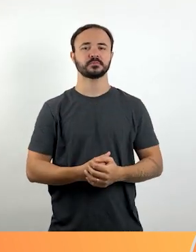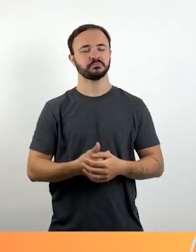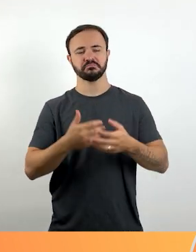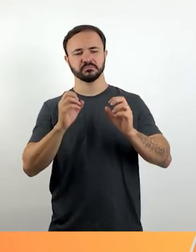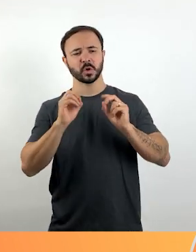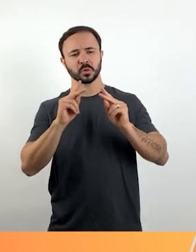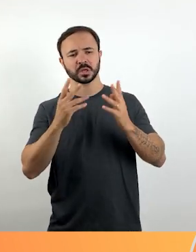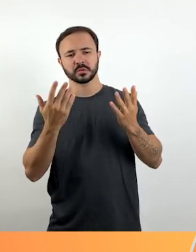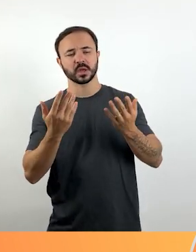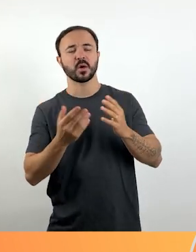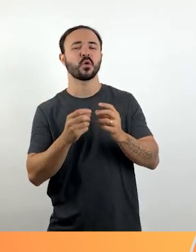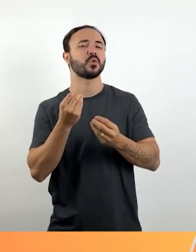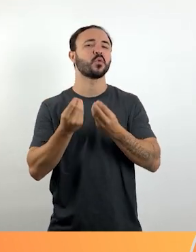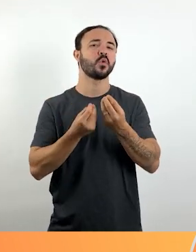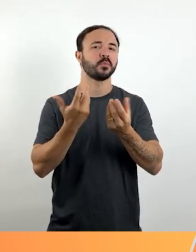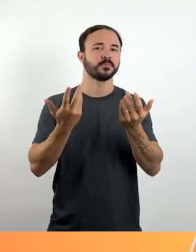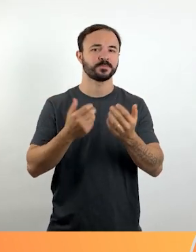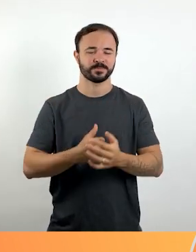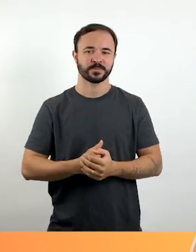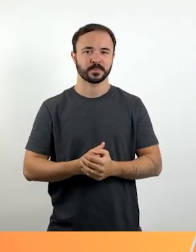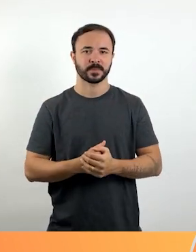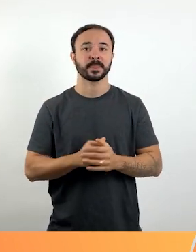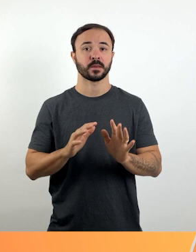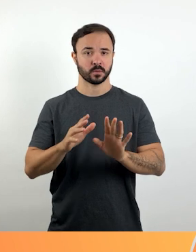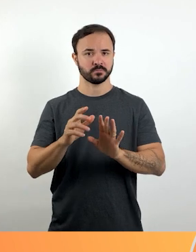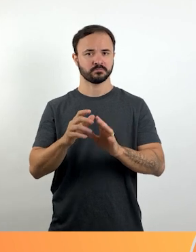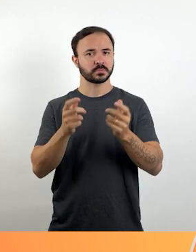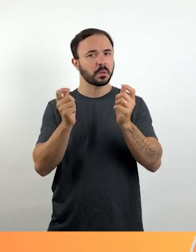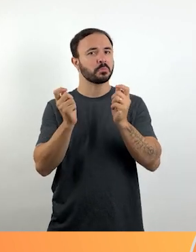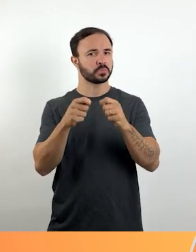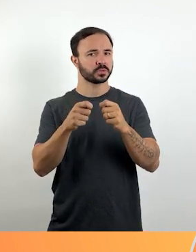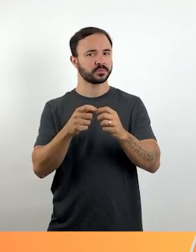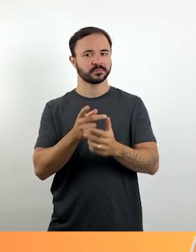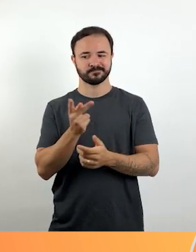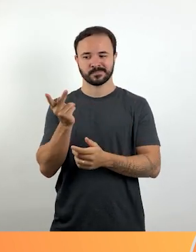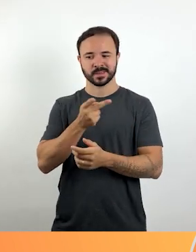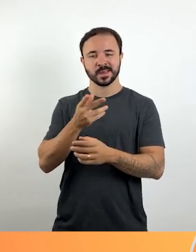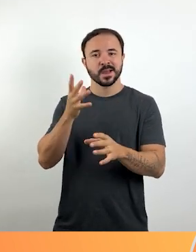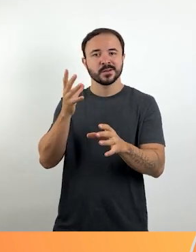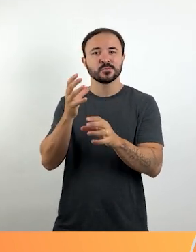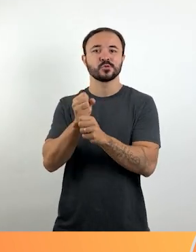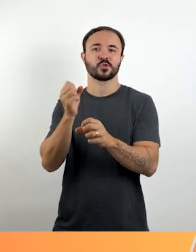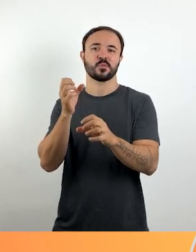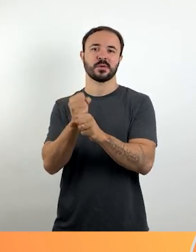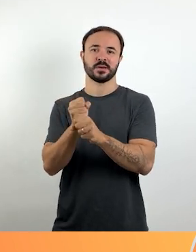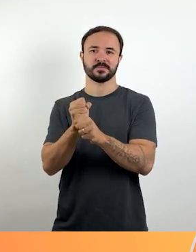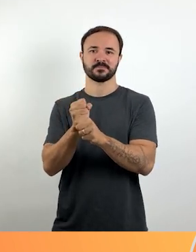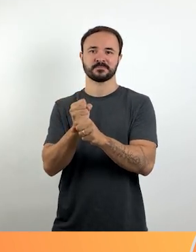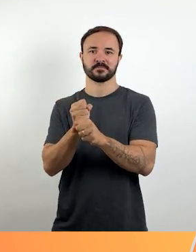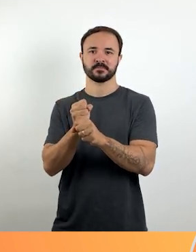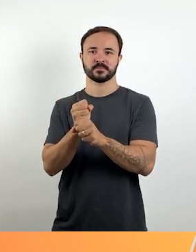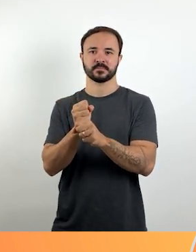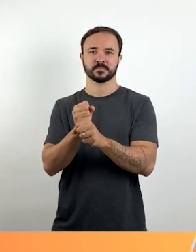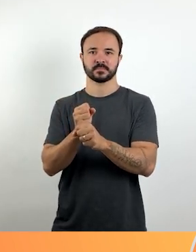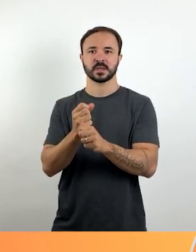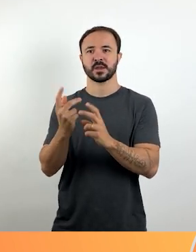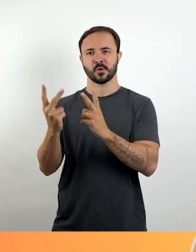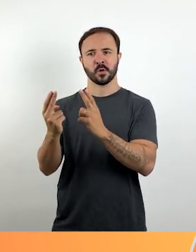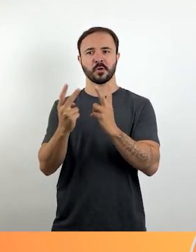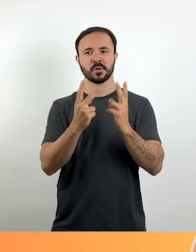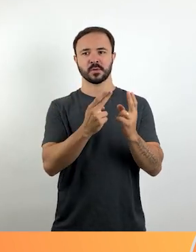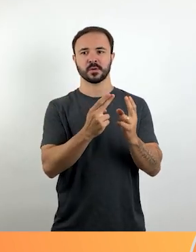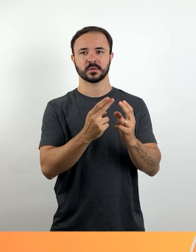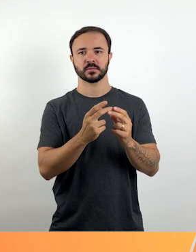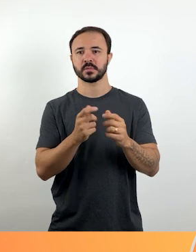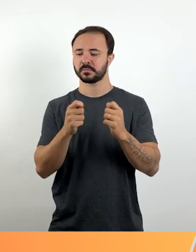com isso? Olha só, agora nós podemos somar essas duas partes daí que formam